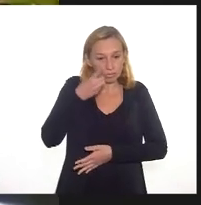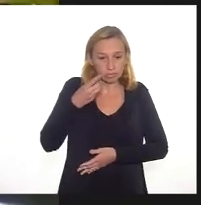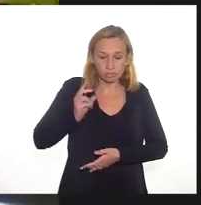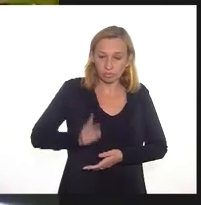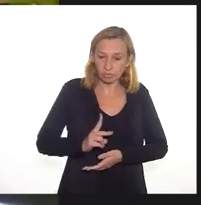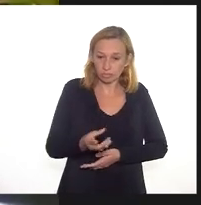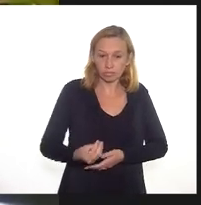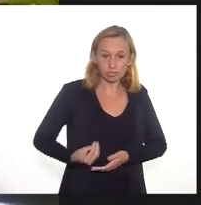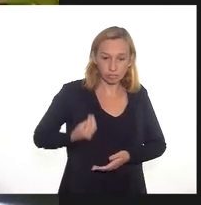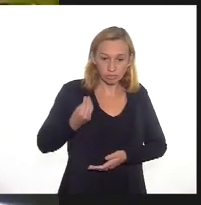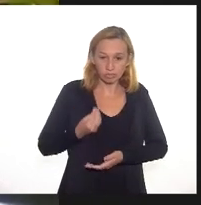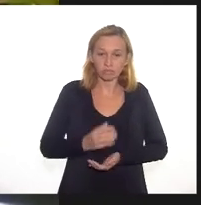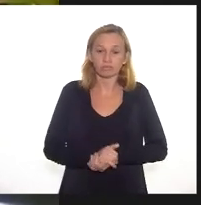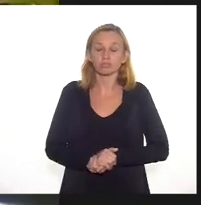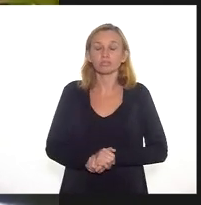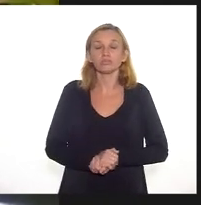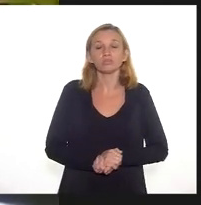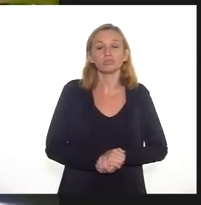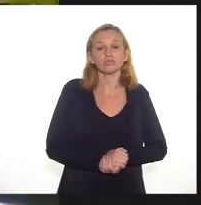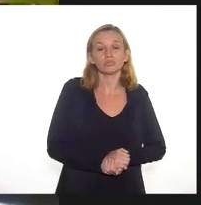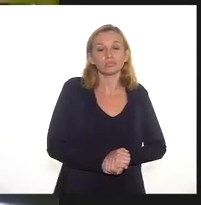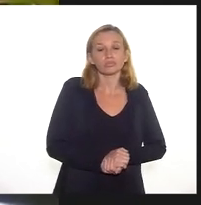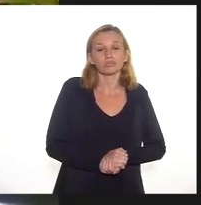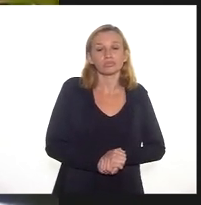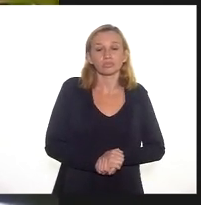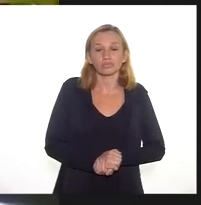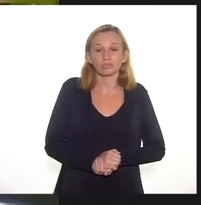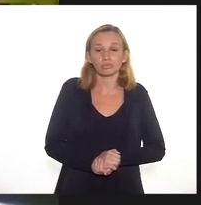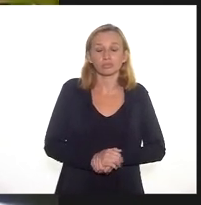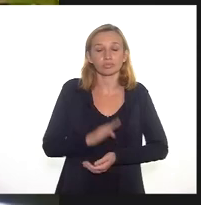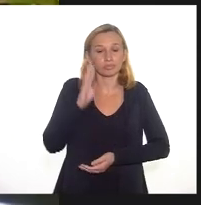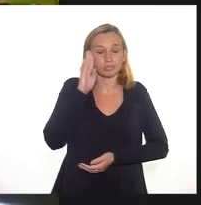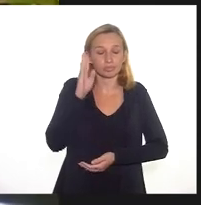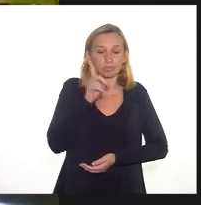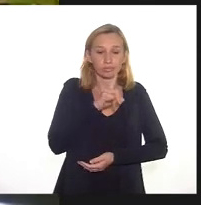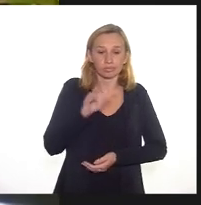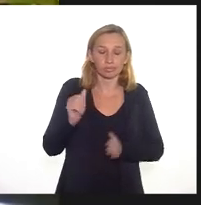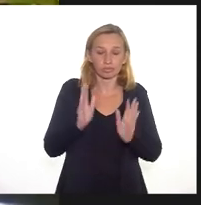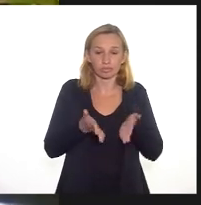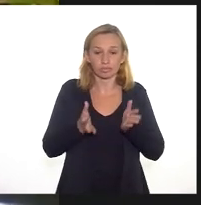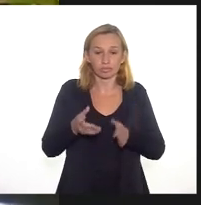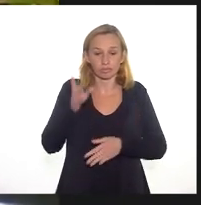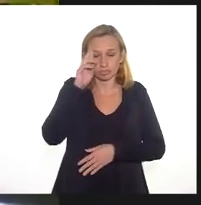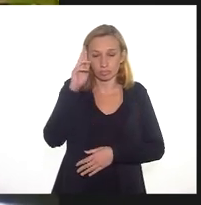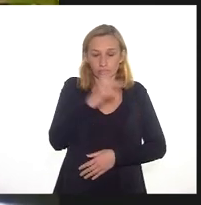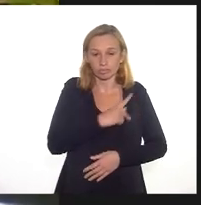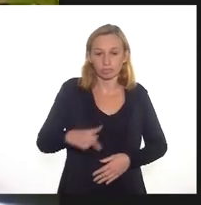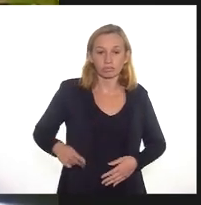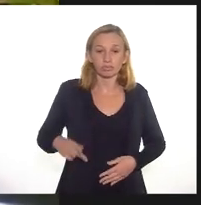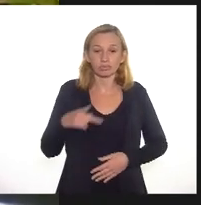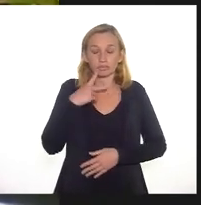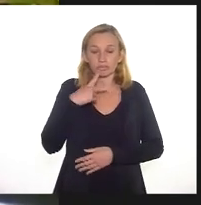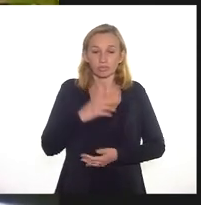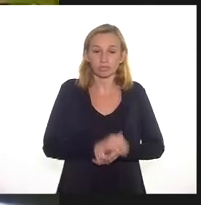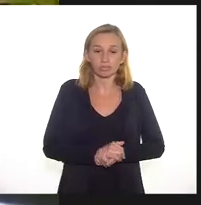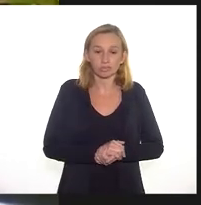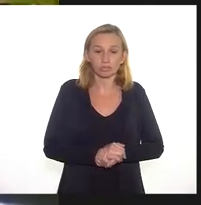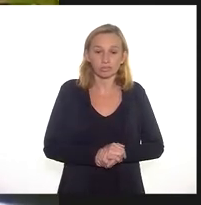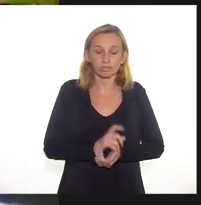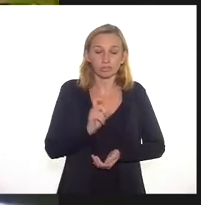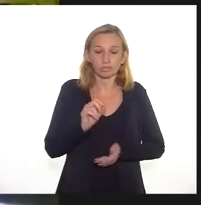ainda estão na nossa sessão. Acho fundamental no dia de hoje, senhora presidenta, falarmos sobre